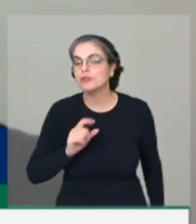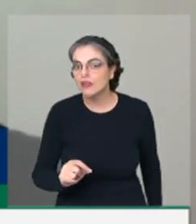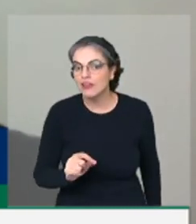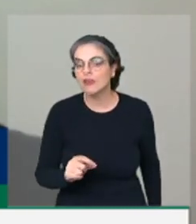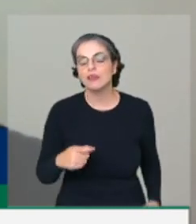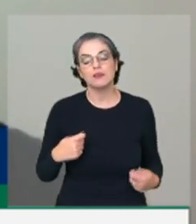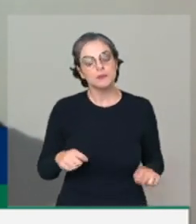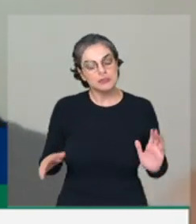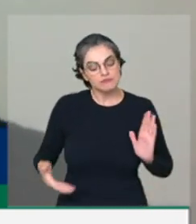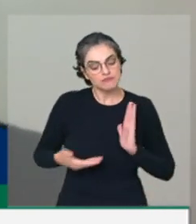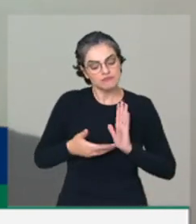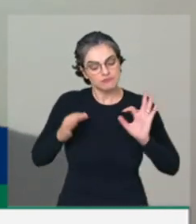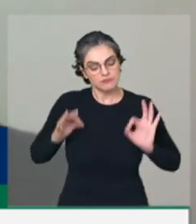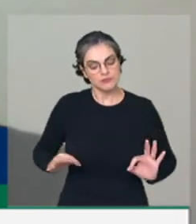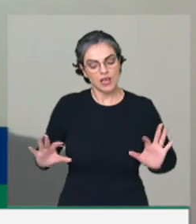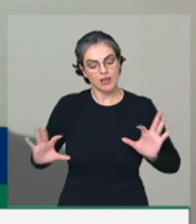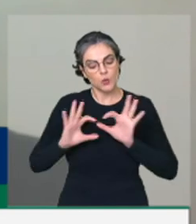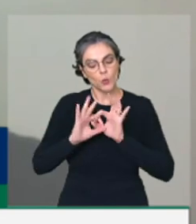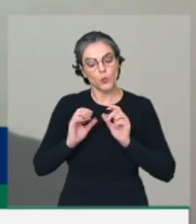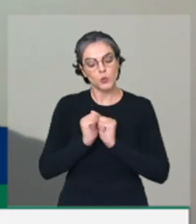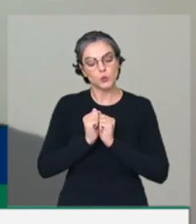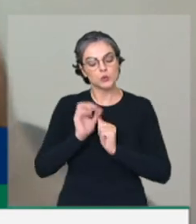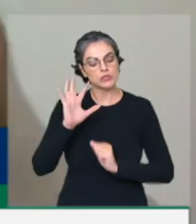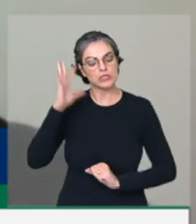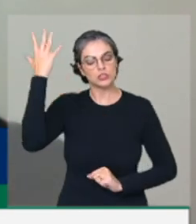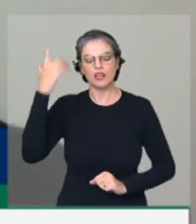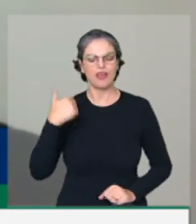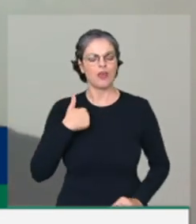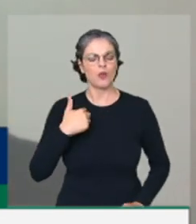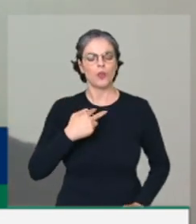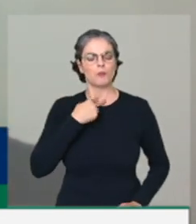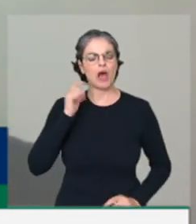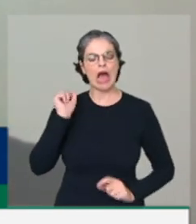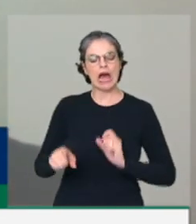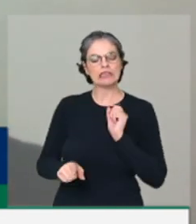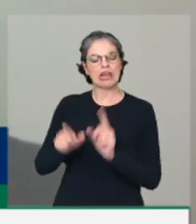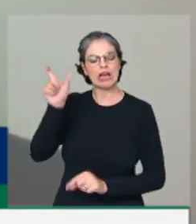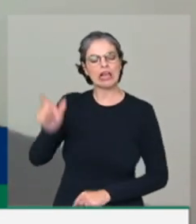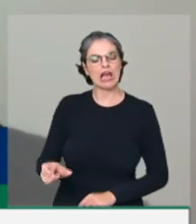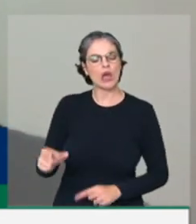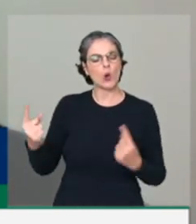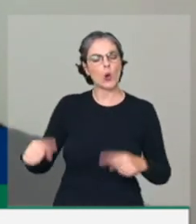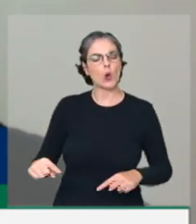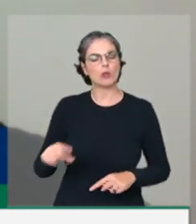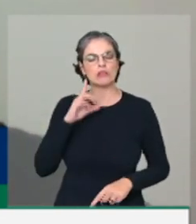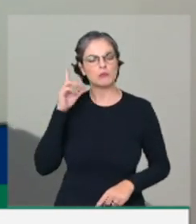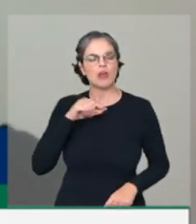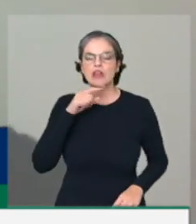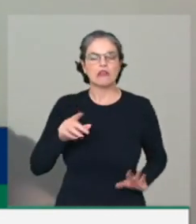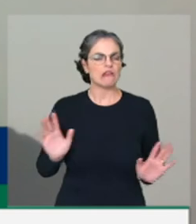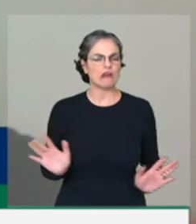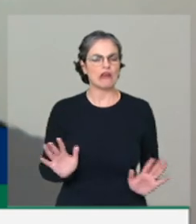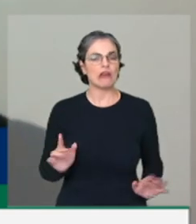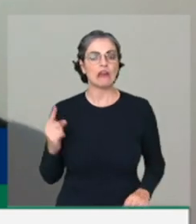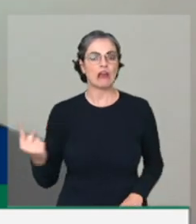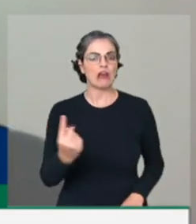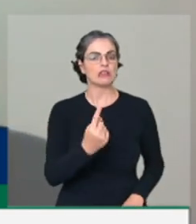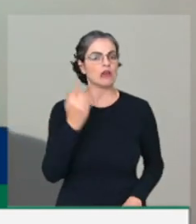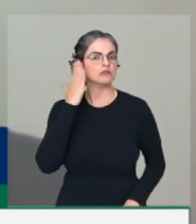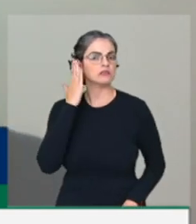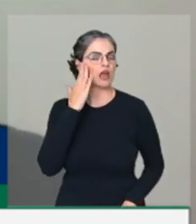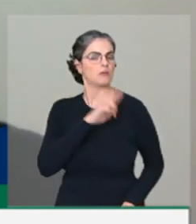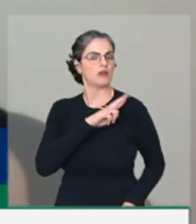deve decidir, e não que eu, de forma personalíssima, ataque a honra de algum dos deputados. Eles sabem a responsabilidade que